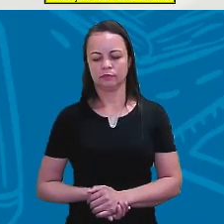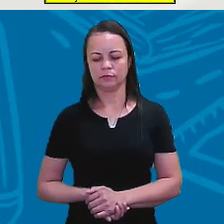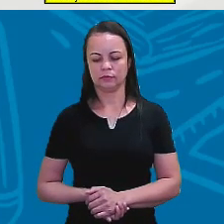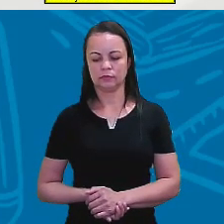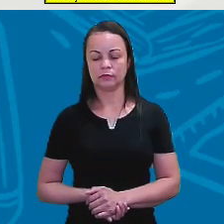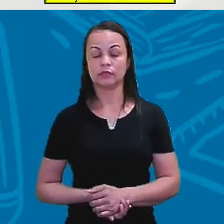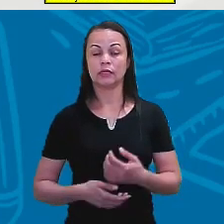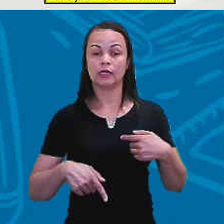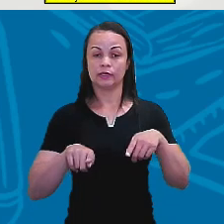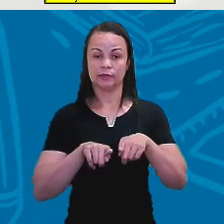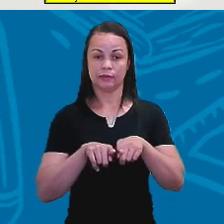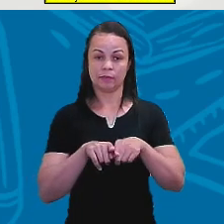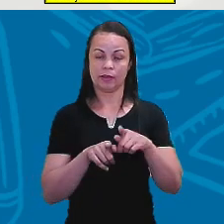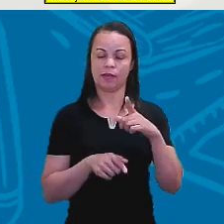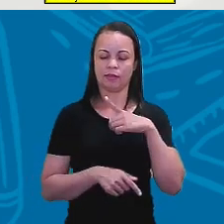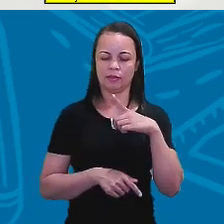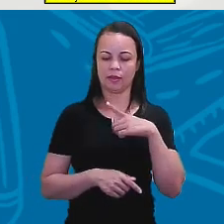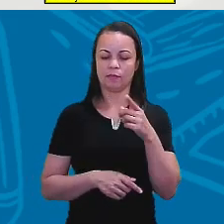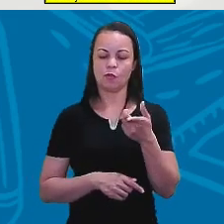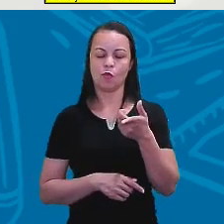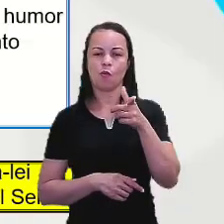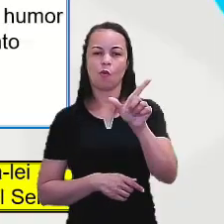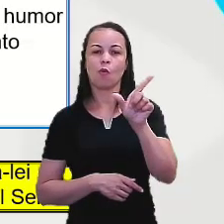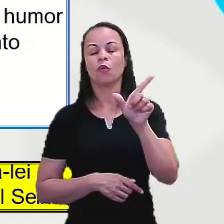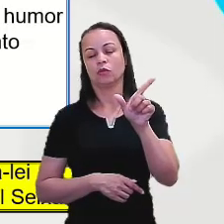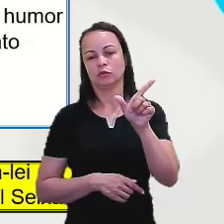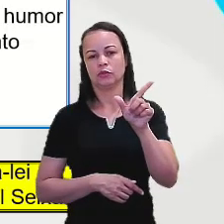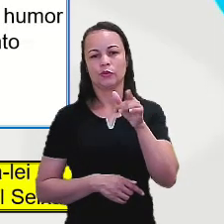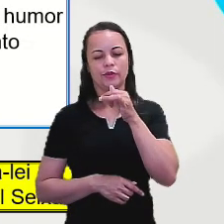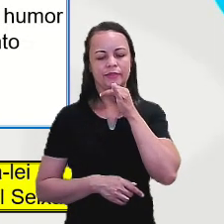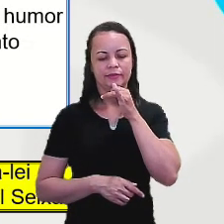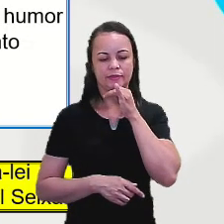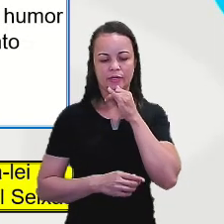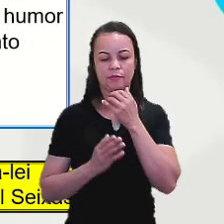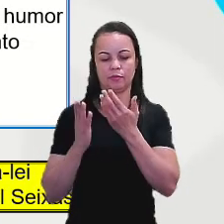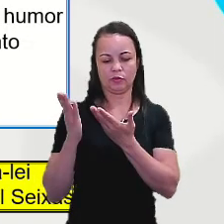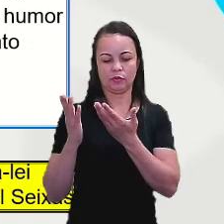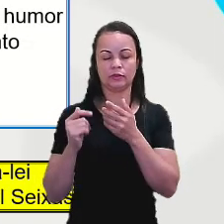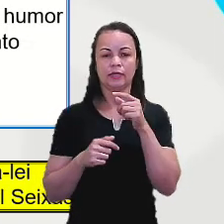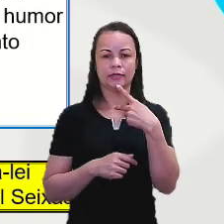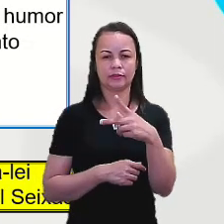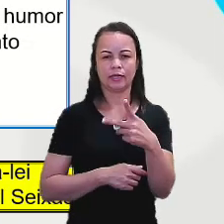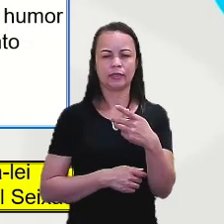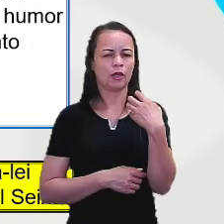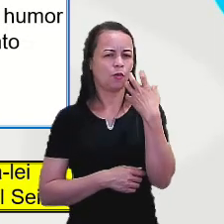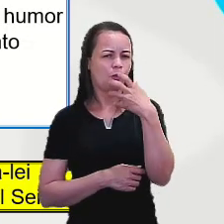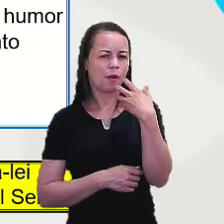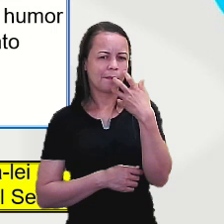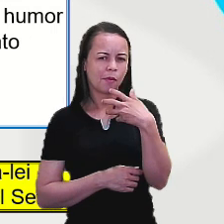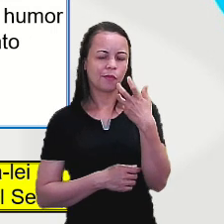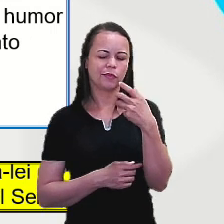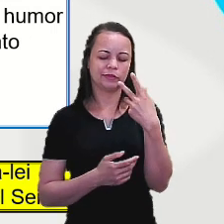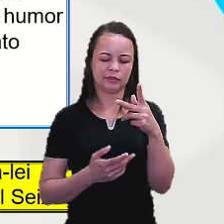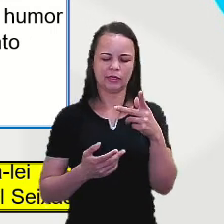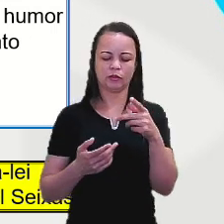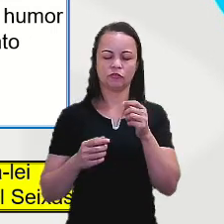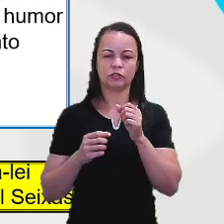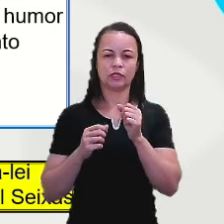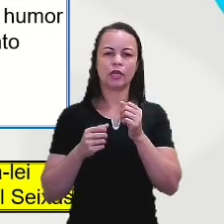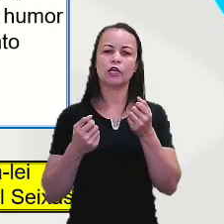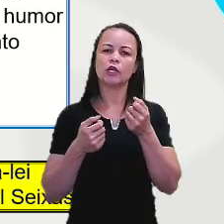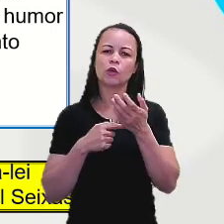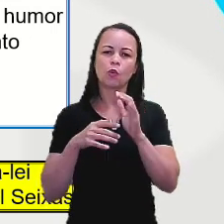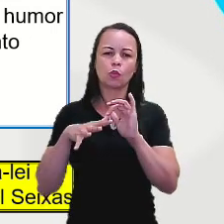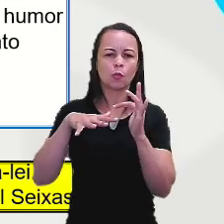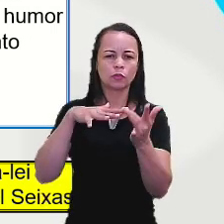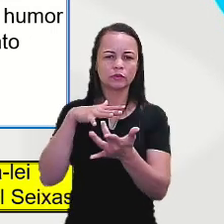Temos aqui outro exemplo de intertextualidade. É uma música, você pode encontrar nesse site, Linguagens com